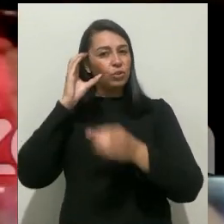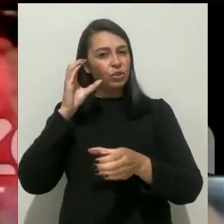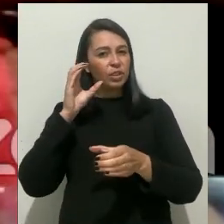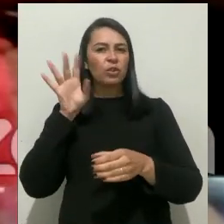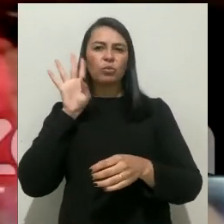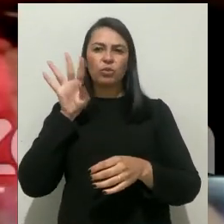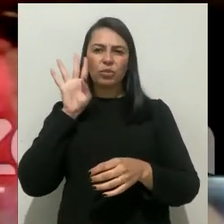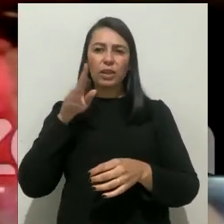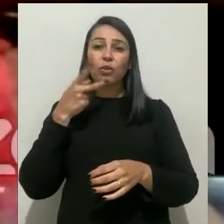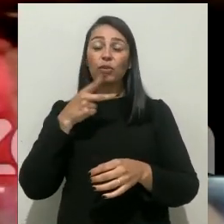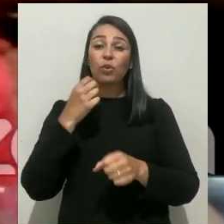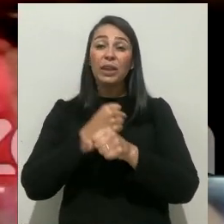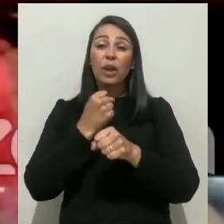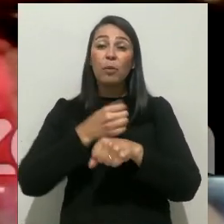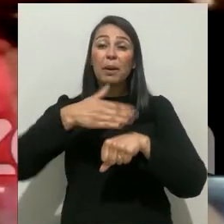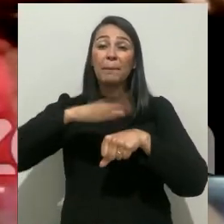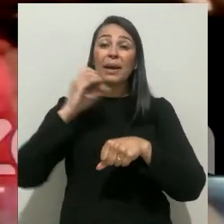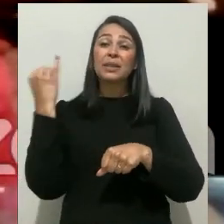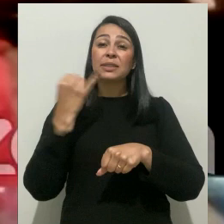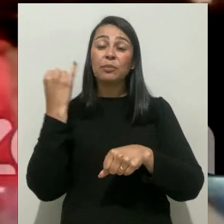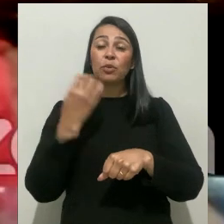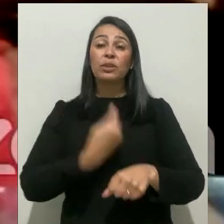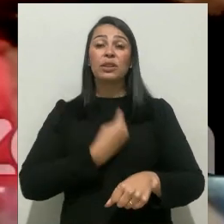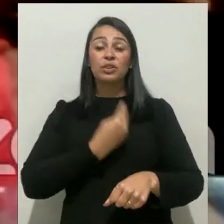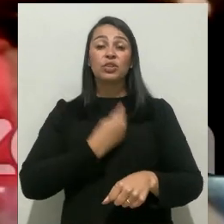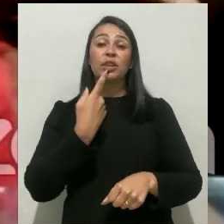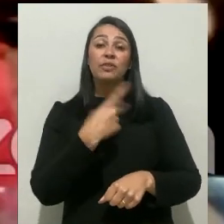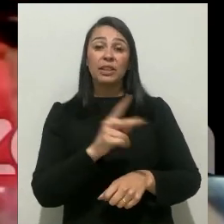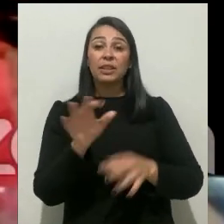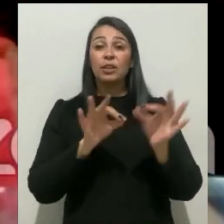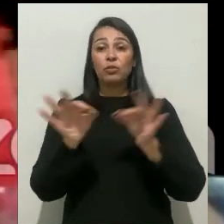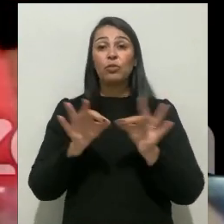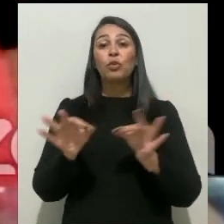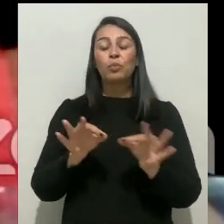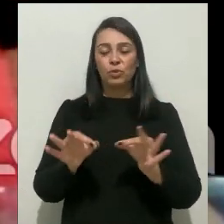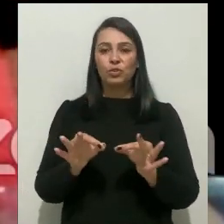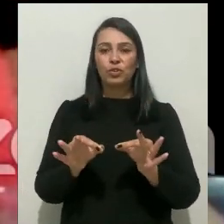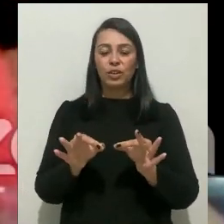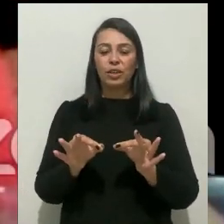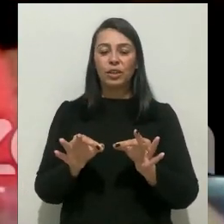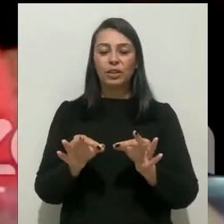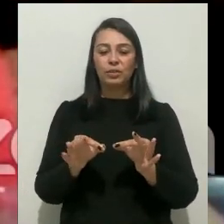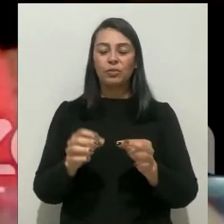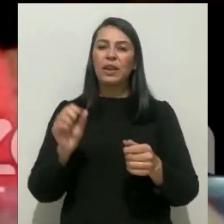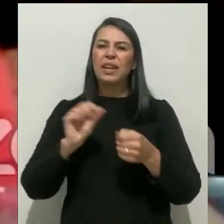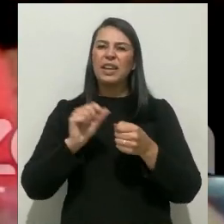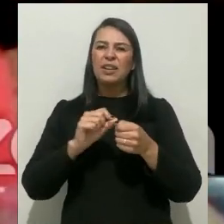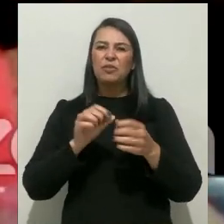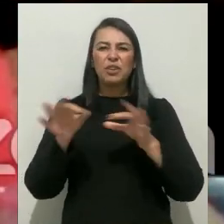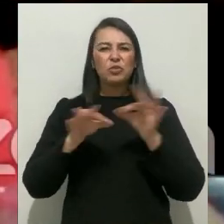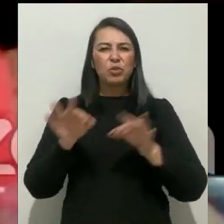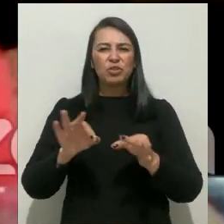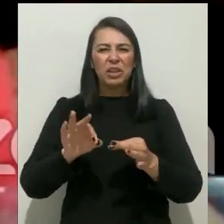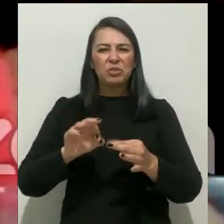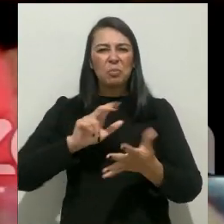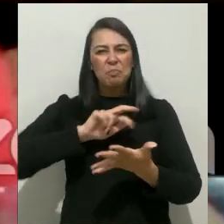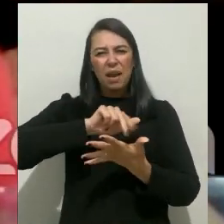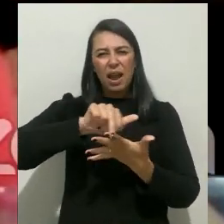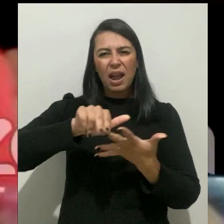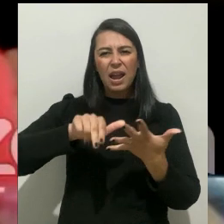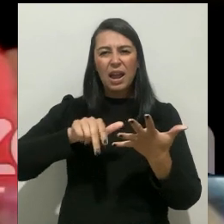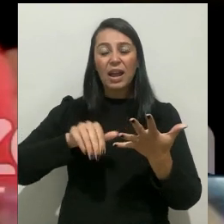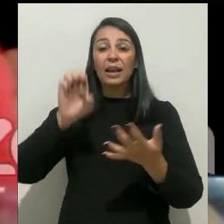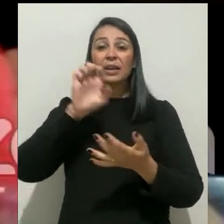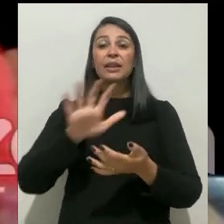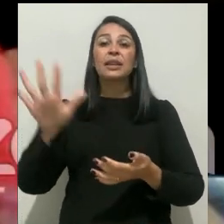bacanésimo, considerou a obra mais importante da vida dele foi esse projeto que eu estou falando aqui agora. Ele fez vários projetos na Europa.